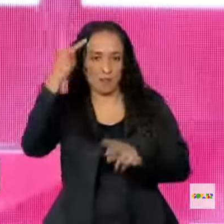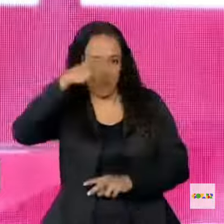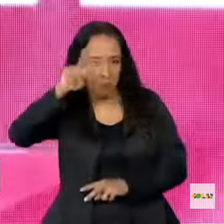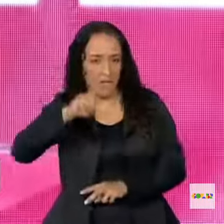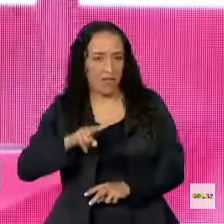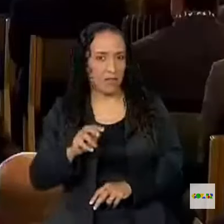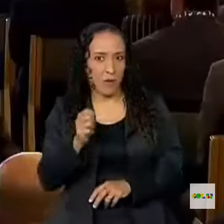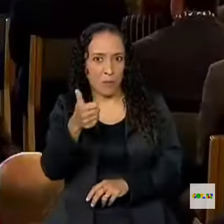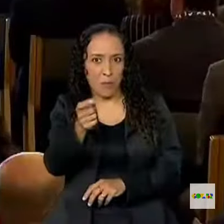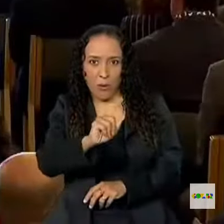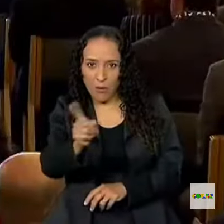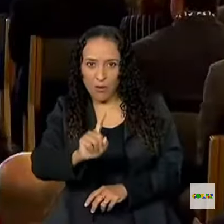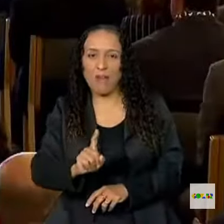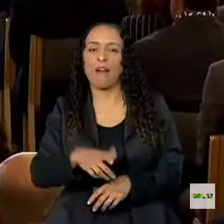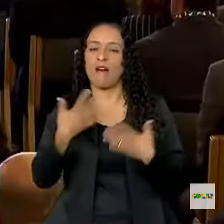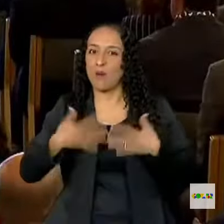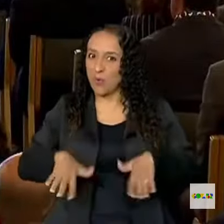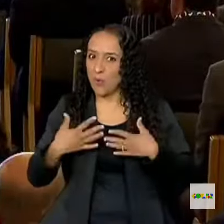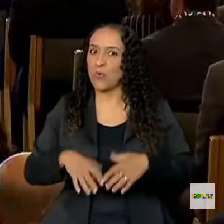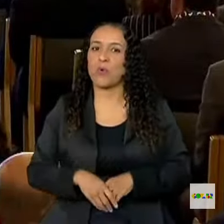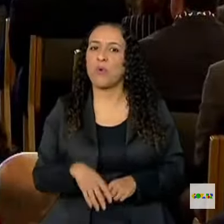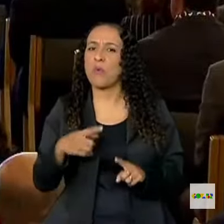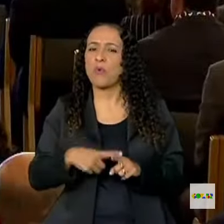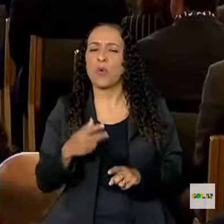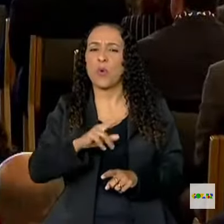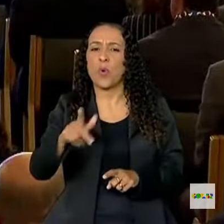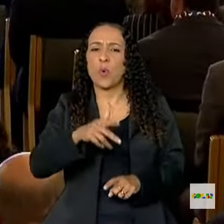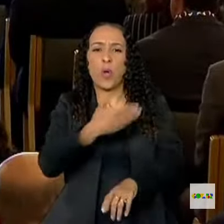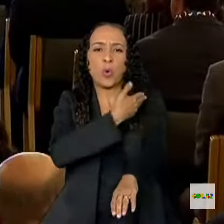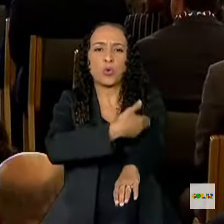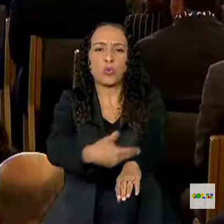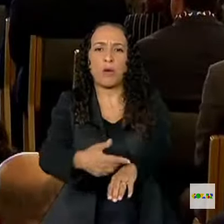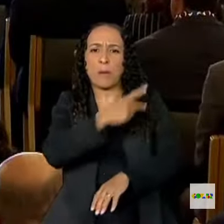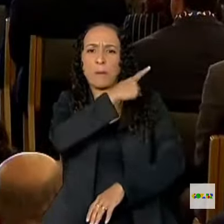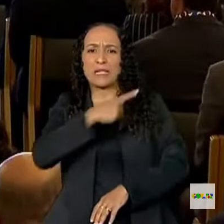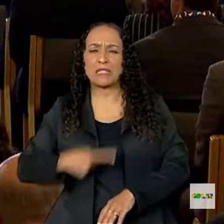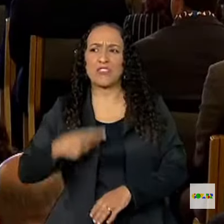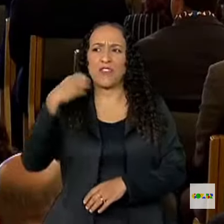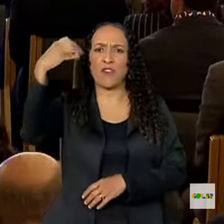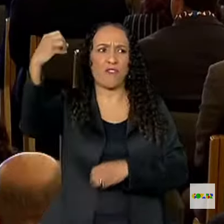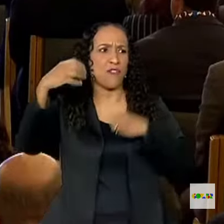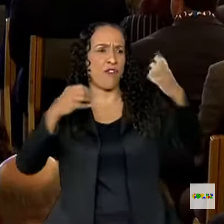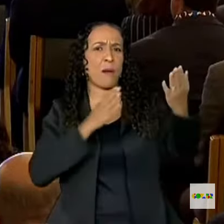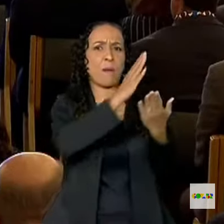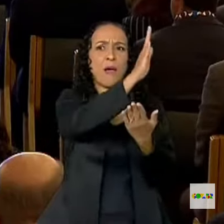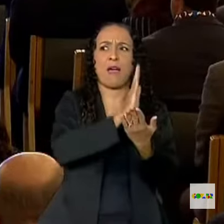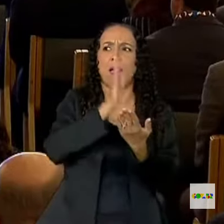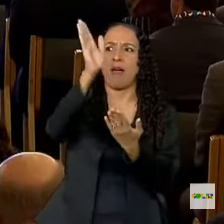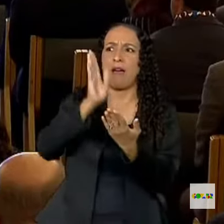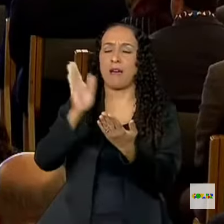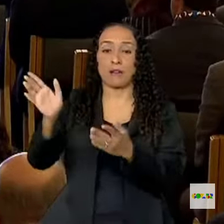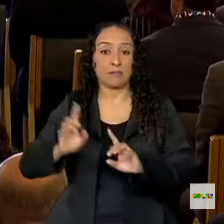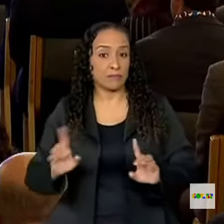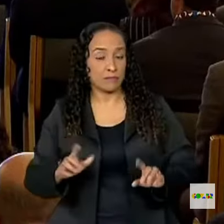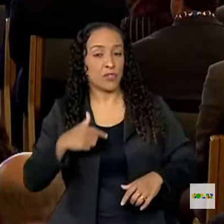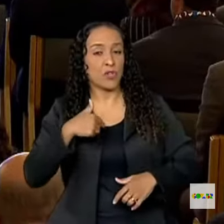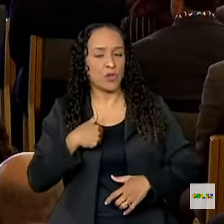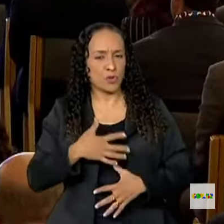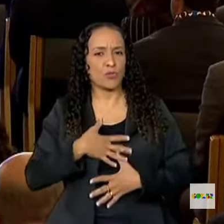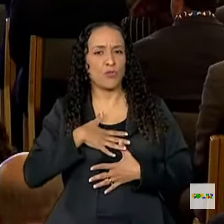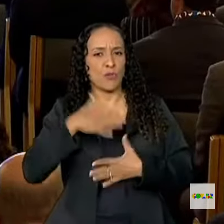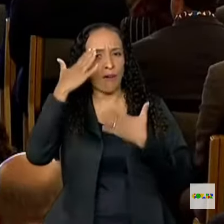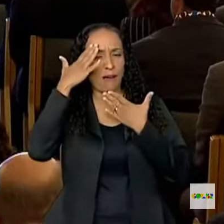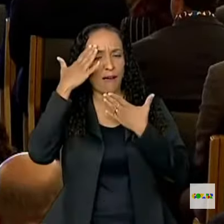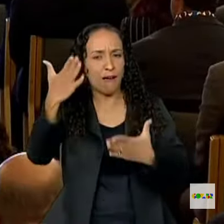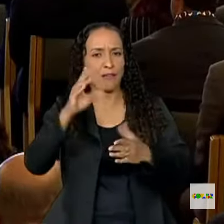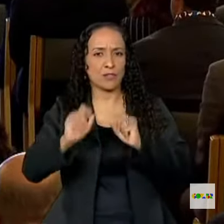coisa porque não é habitual um presidente viajar tanto um país e eu sou muito grato